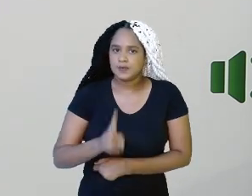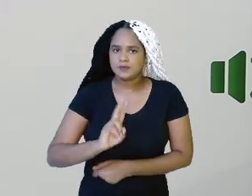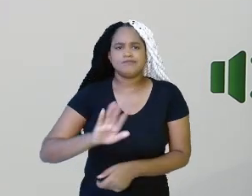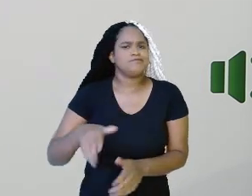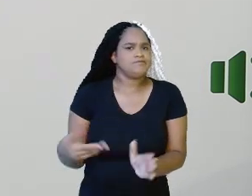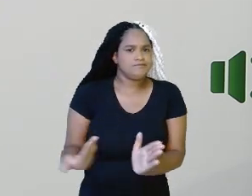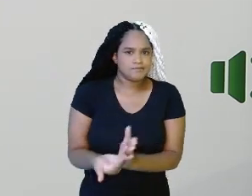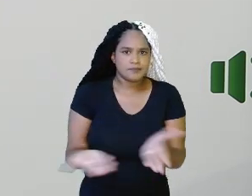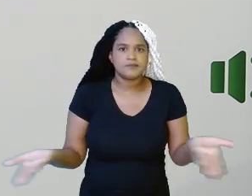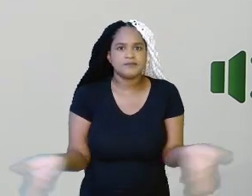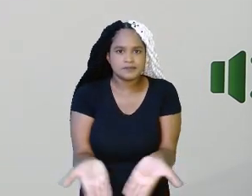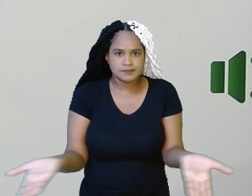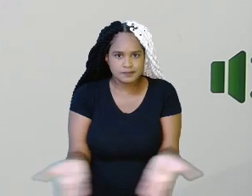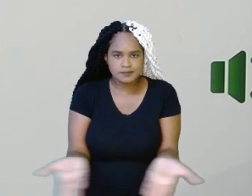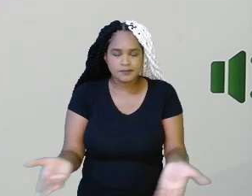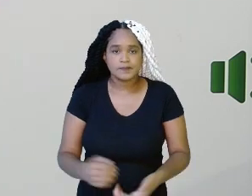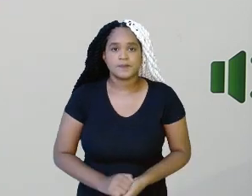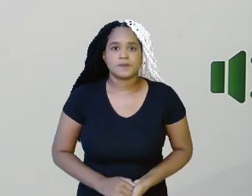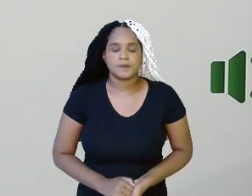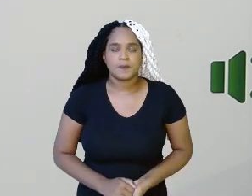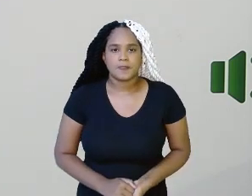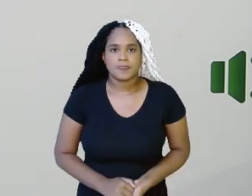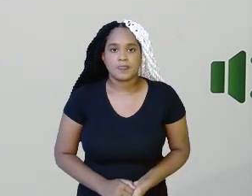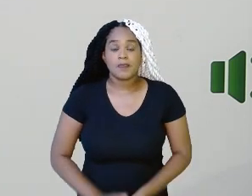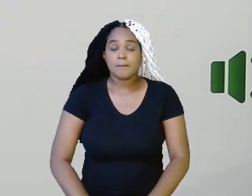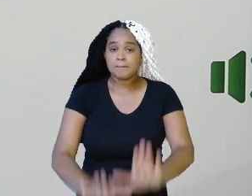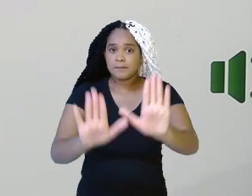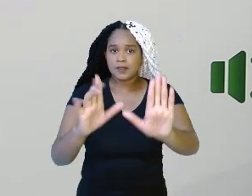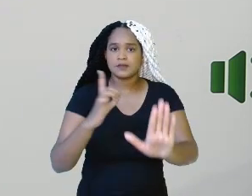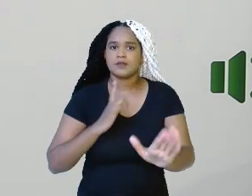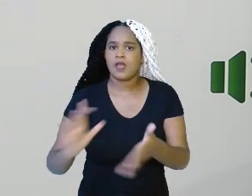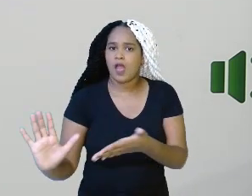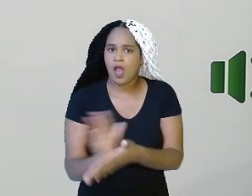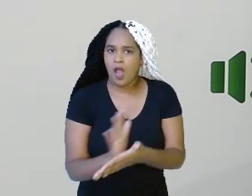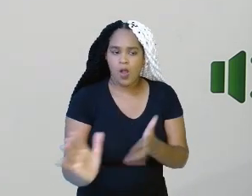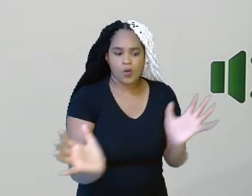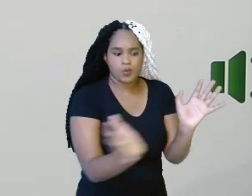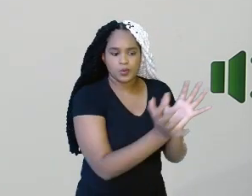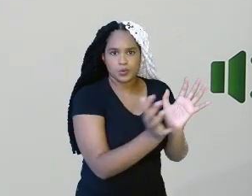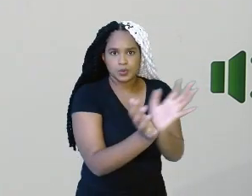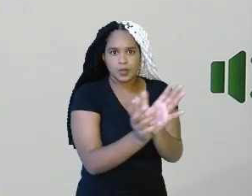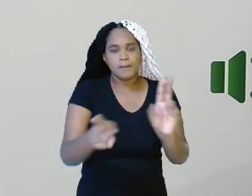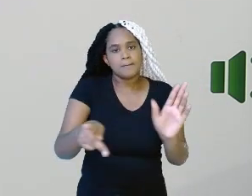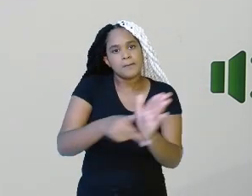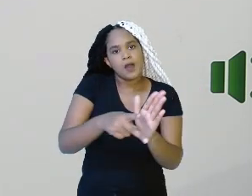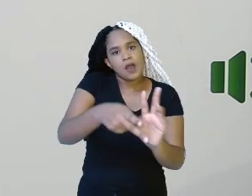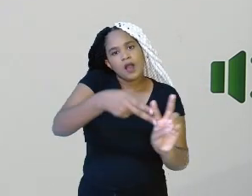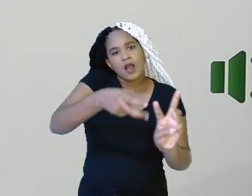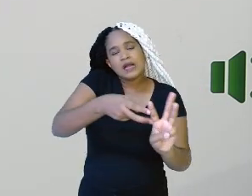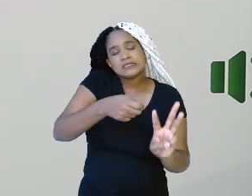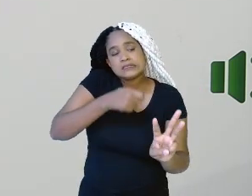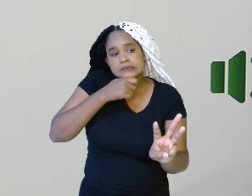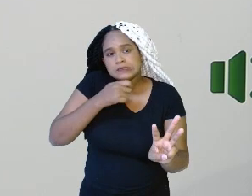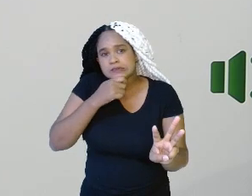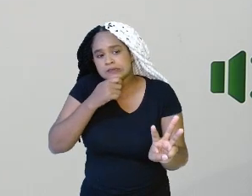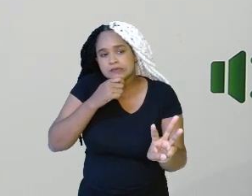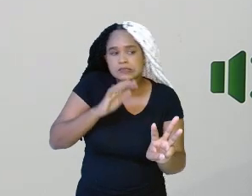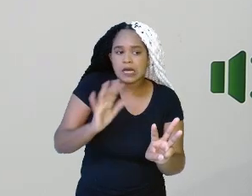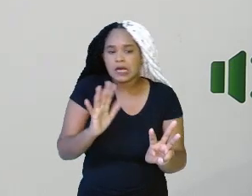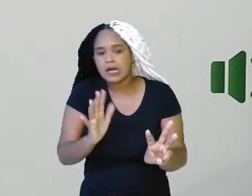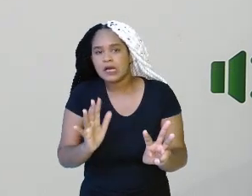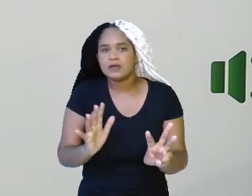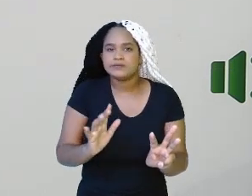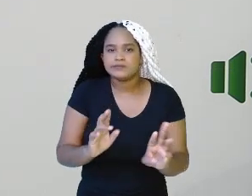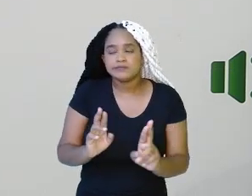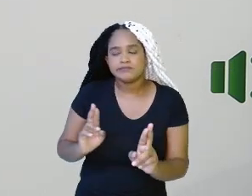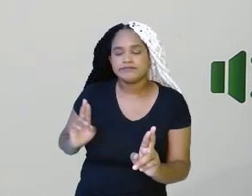ainda, os hábitos. Já tem tribos, tem nações indígenas que estão um pouco descaracterizadas em relação ao que